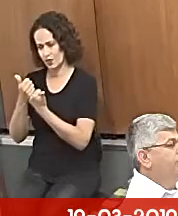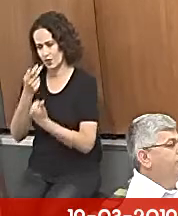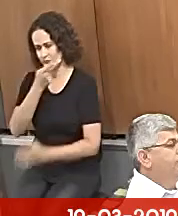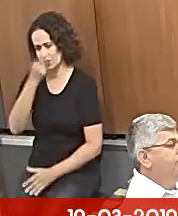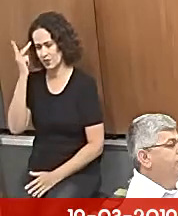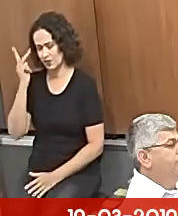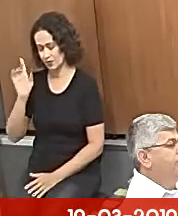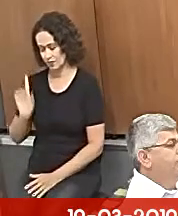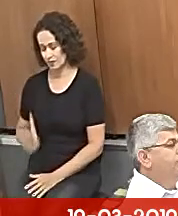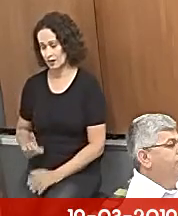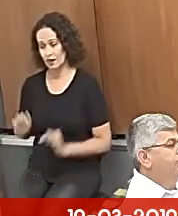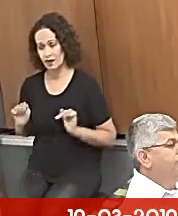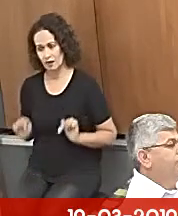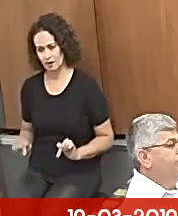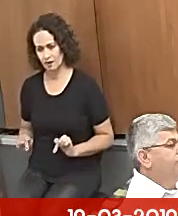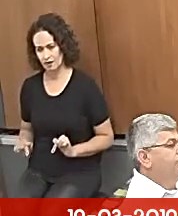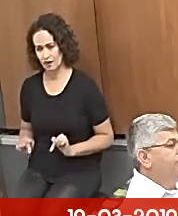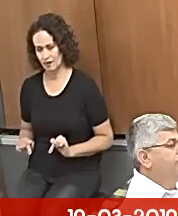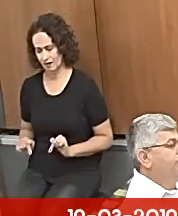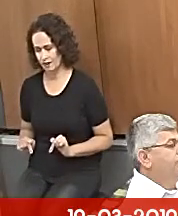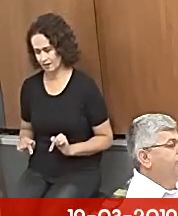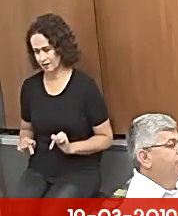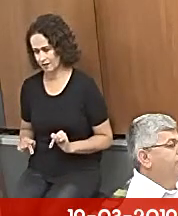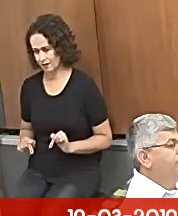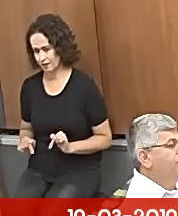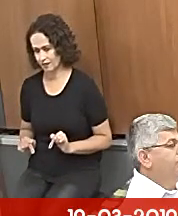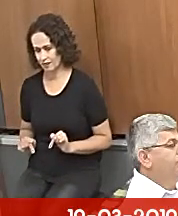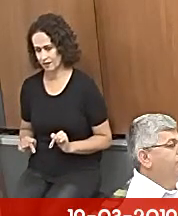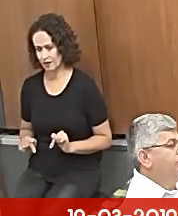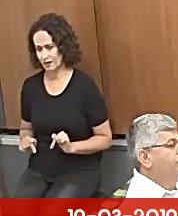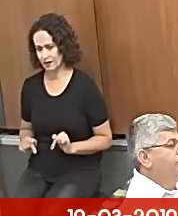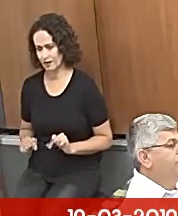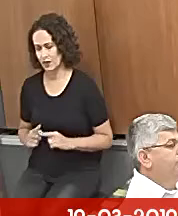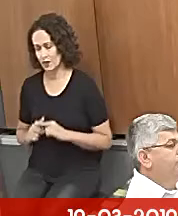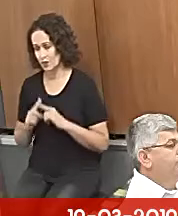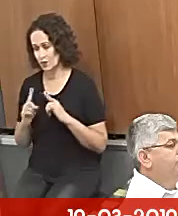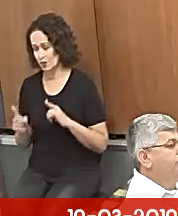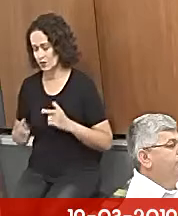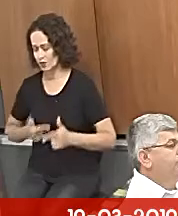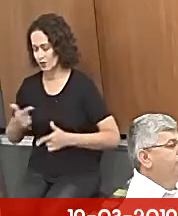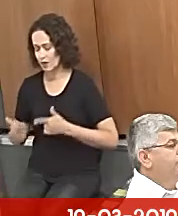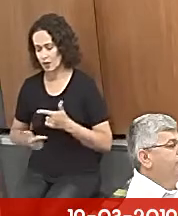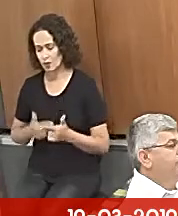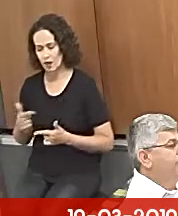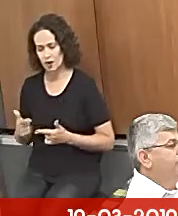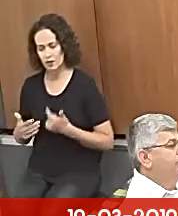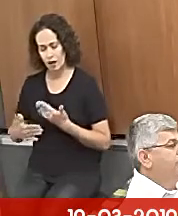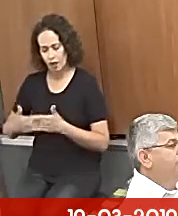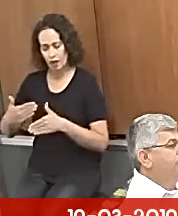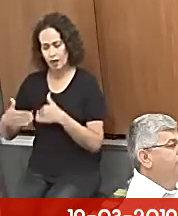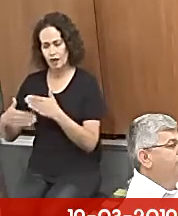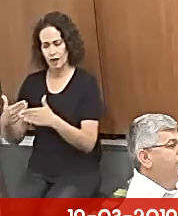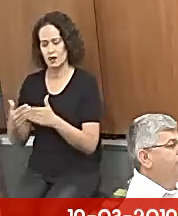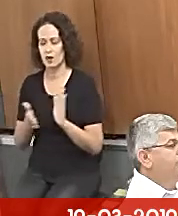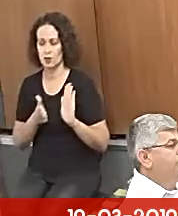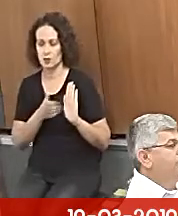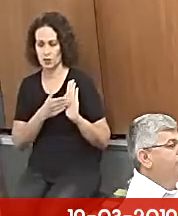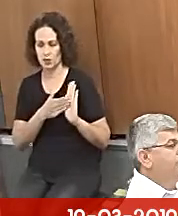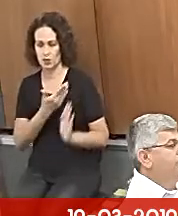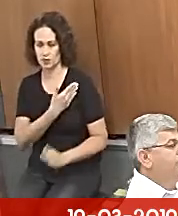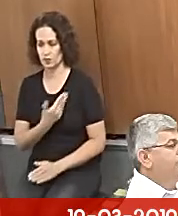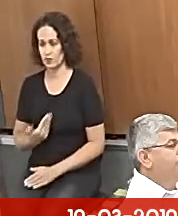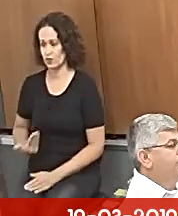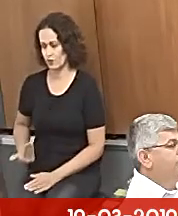que que ainda infelizmente não foi aí consolidado o trabalho é uma das nossas propostas para o governo